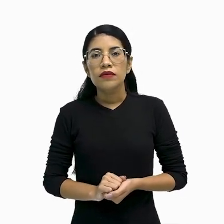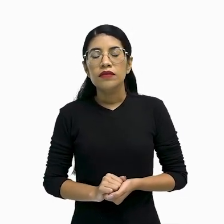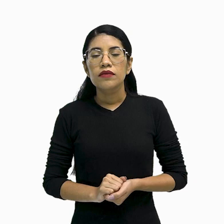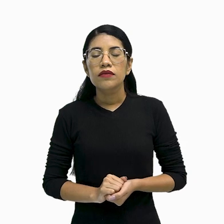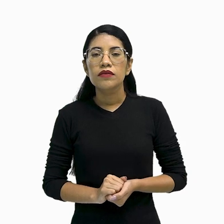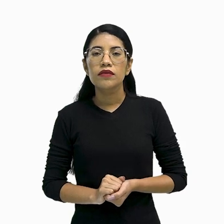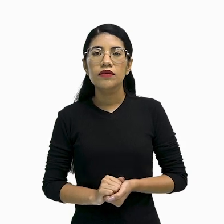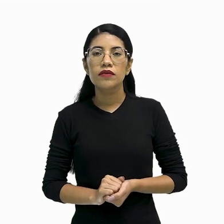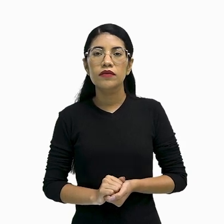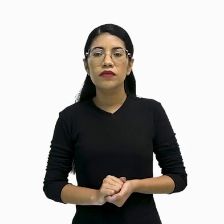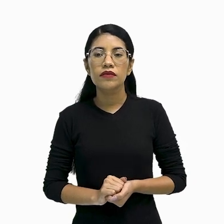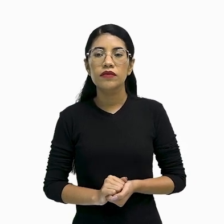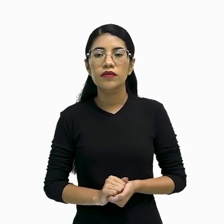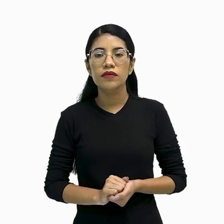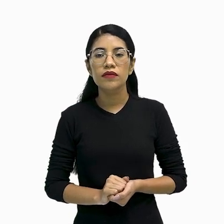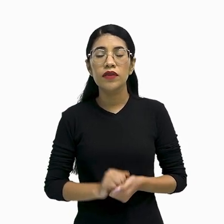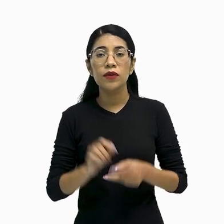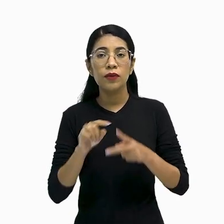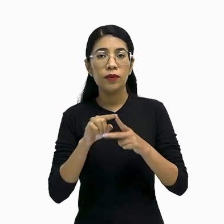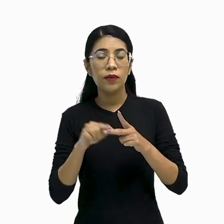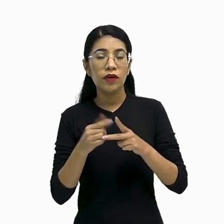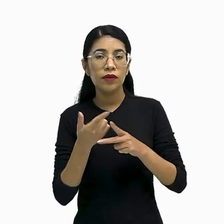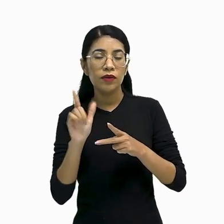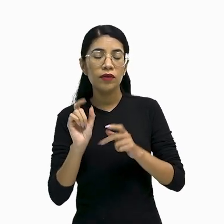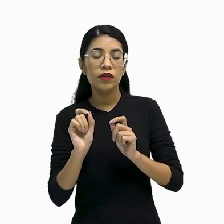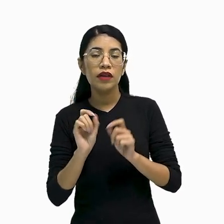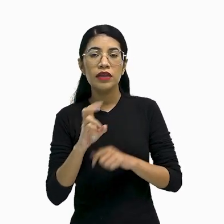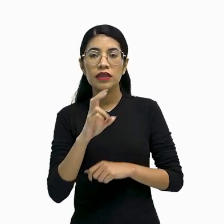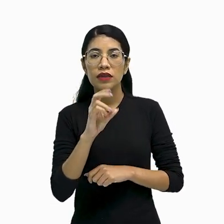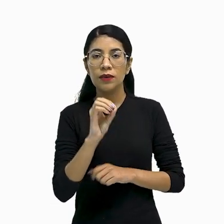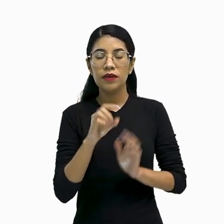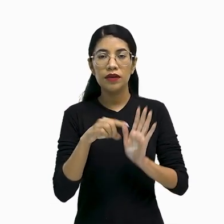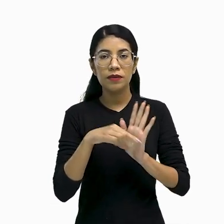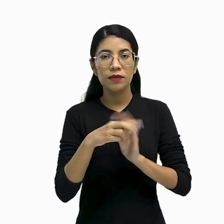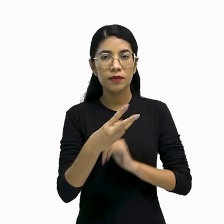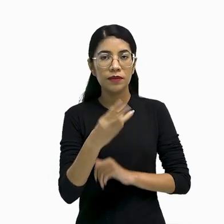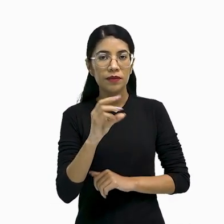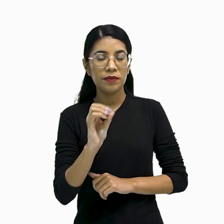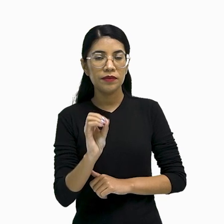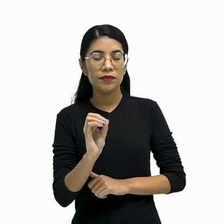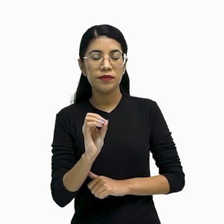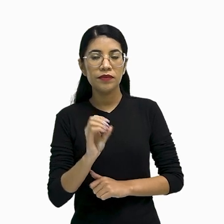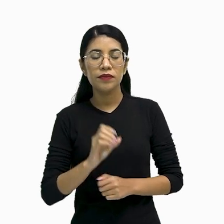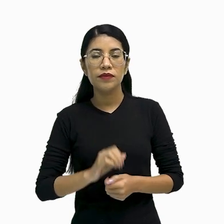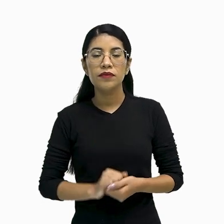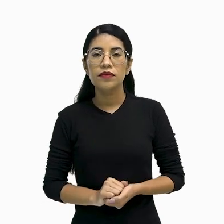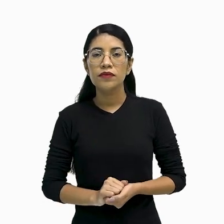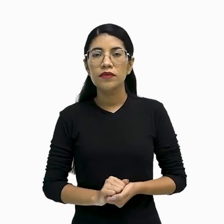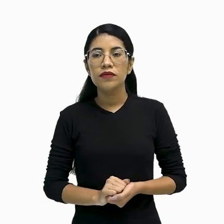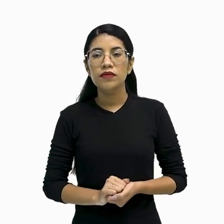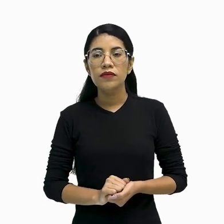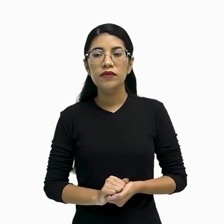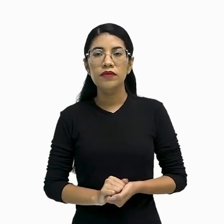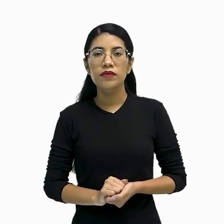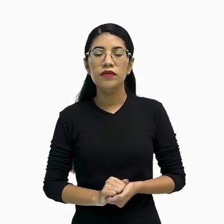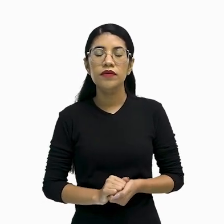graus. Esse outro aqui vai ser 50 menos 30. 50 menos